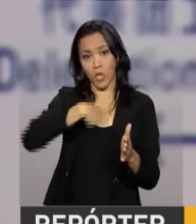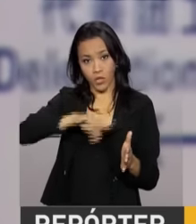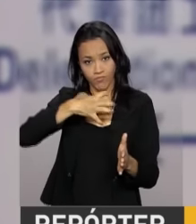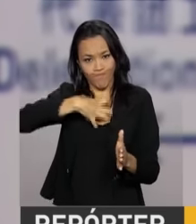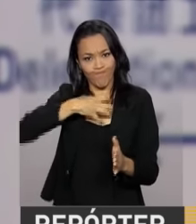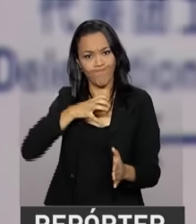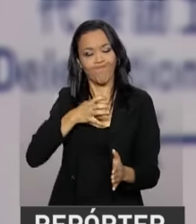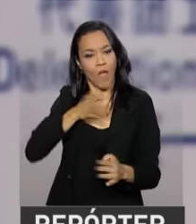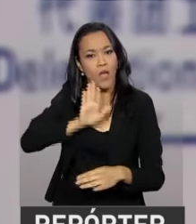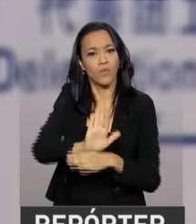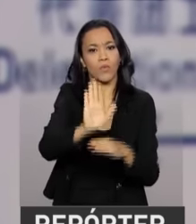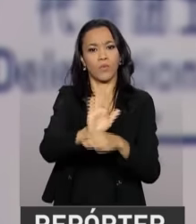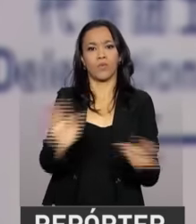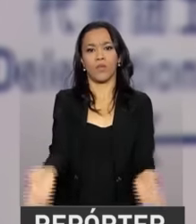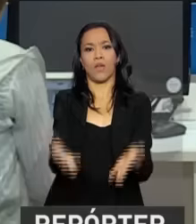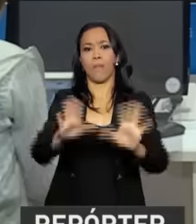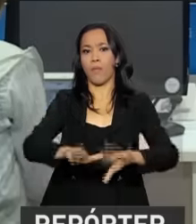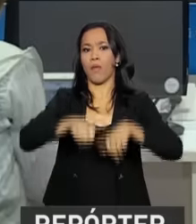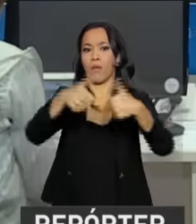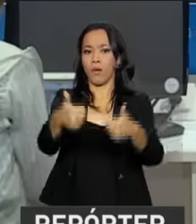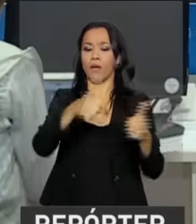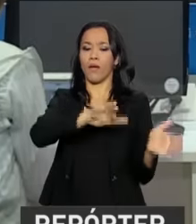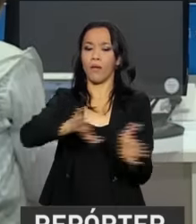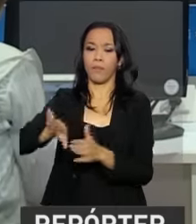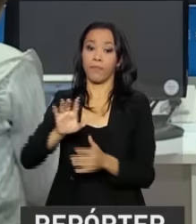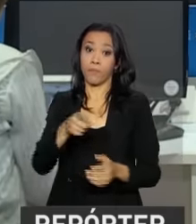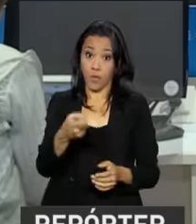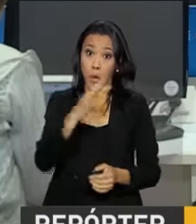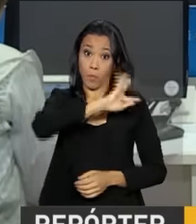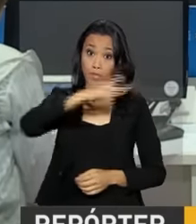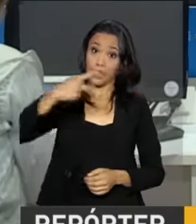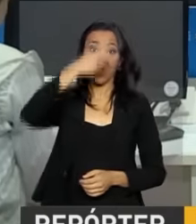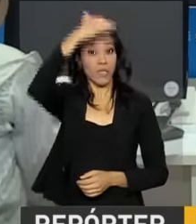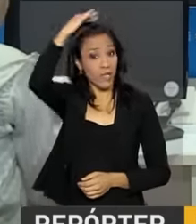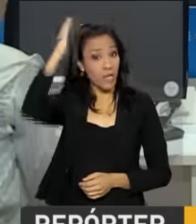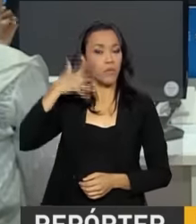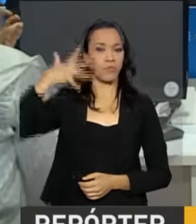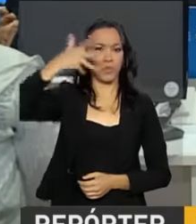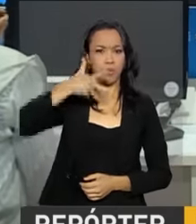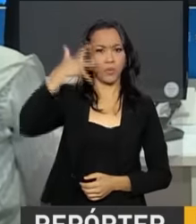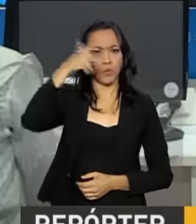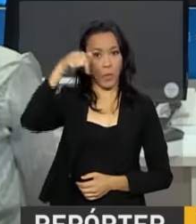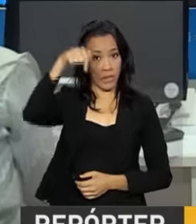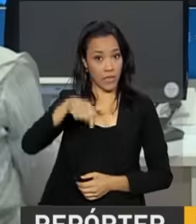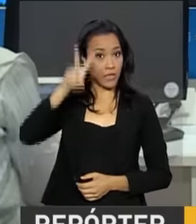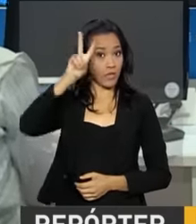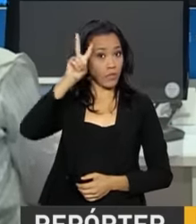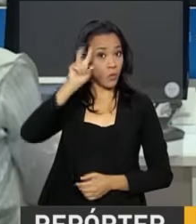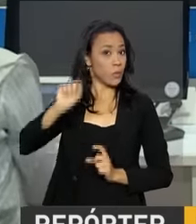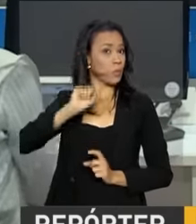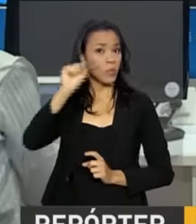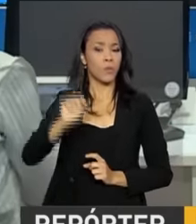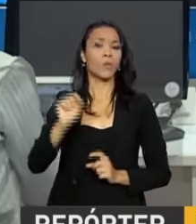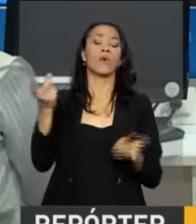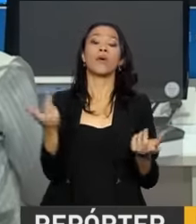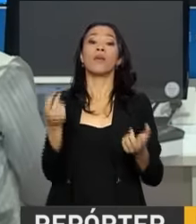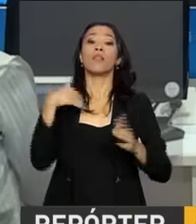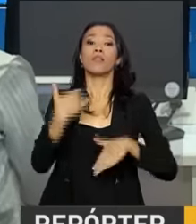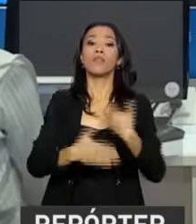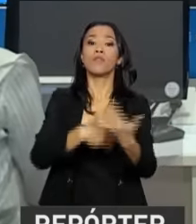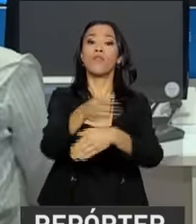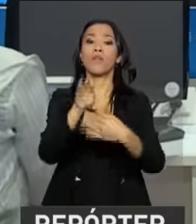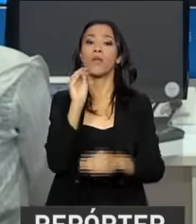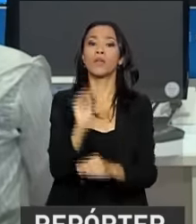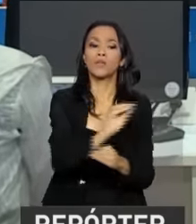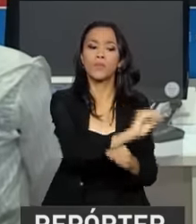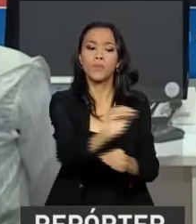empenho para poder melhorar a sua situação. O presidente Michel Temer discursou nesta segunda-feira na sessão sobre desenvolvimento